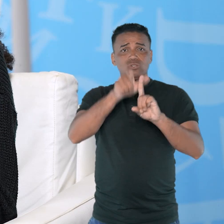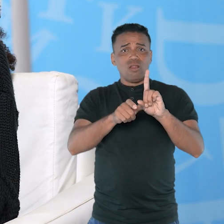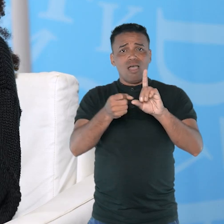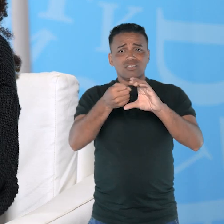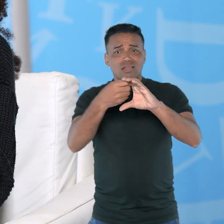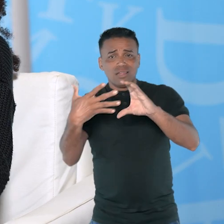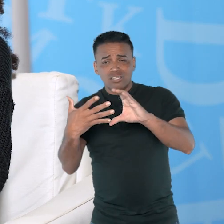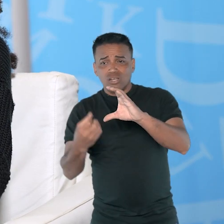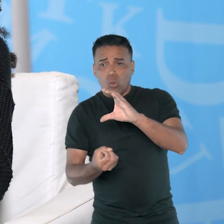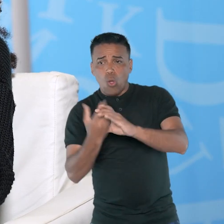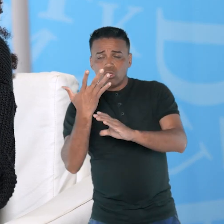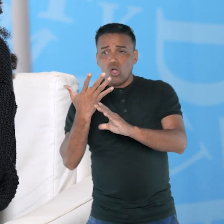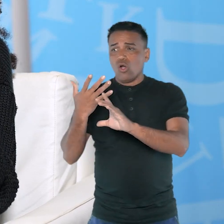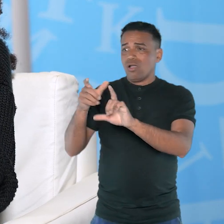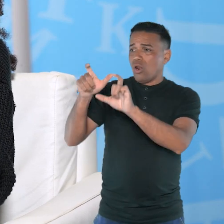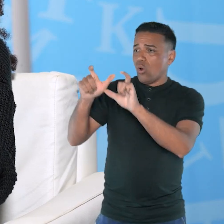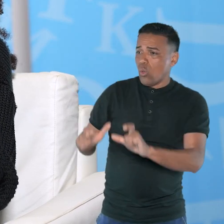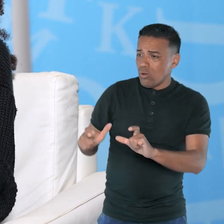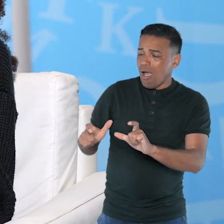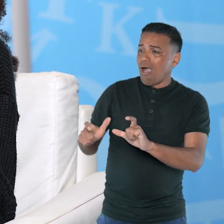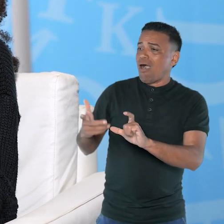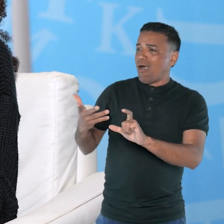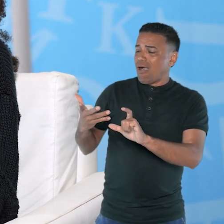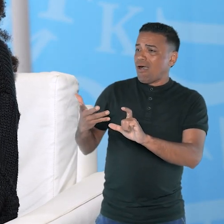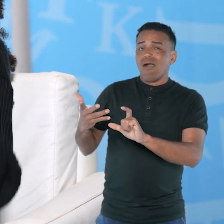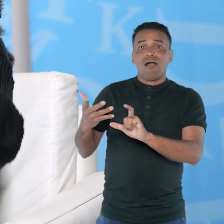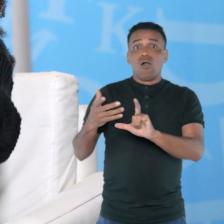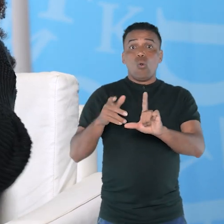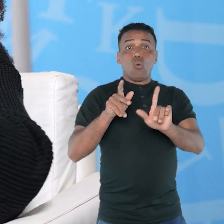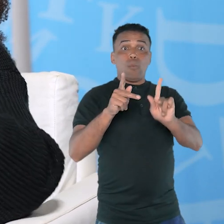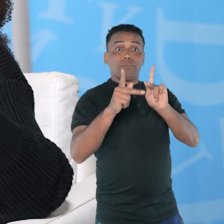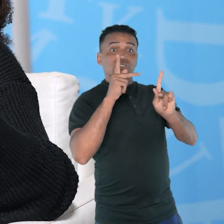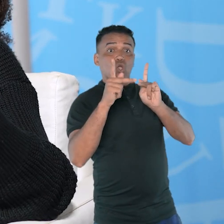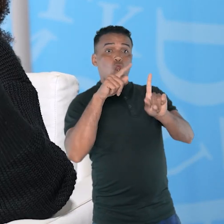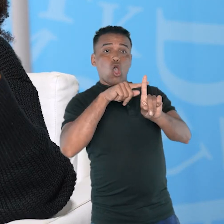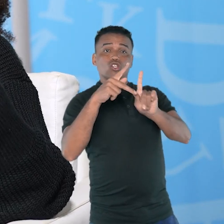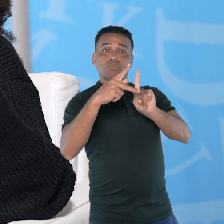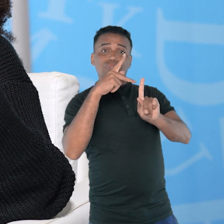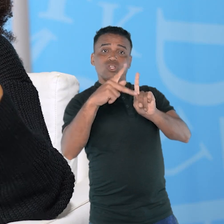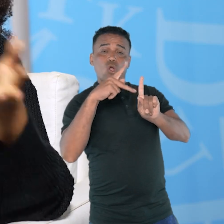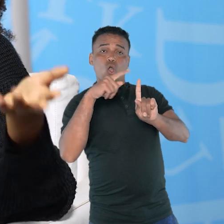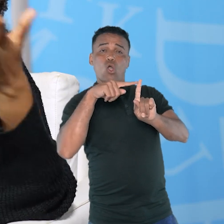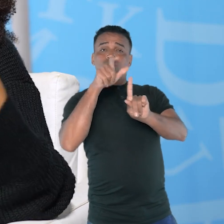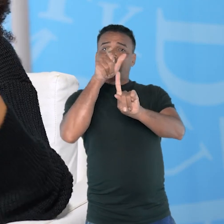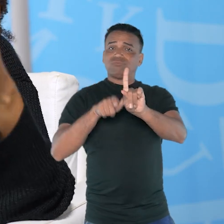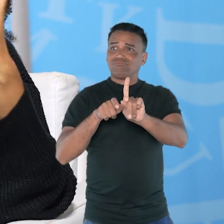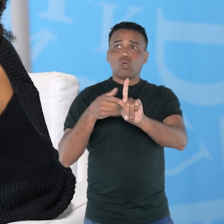personagem, como é que a gente faz a construção psicológica de um personagem, como é que a gente dá a vida a isso.